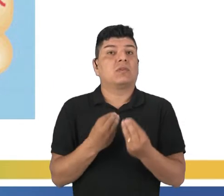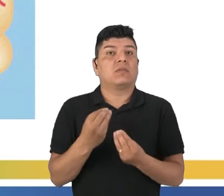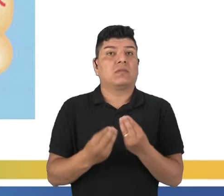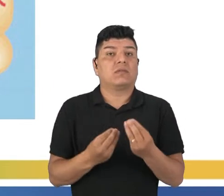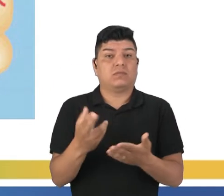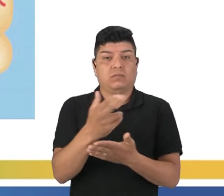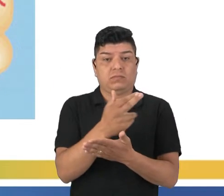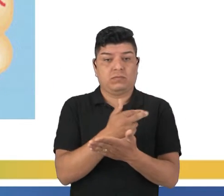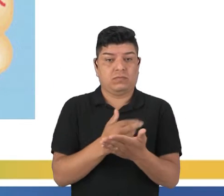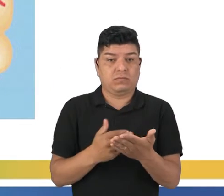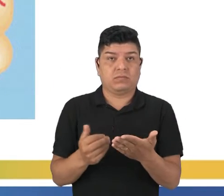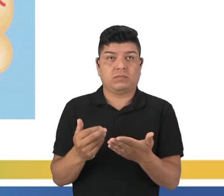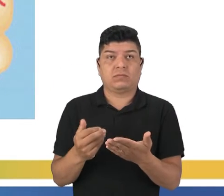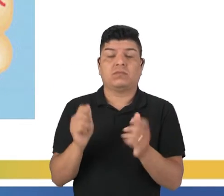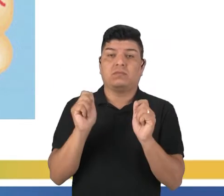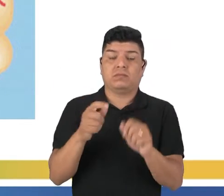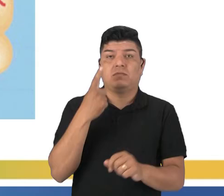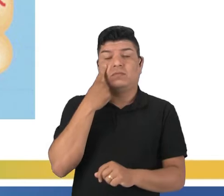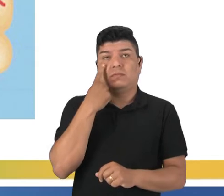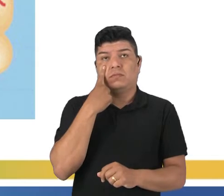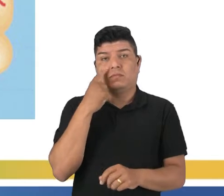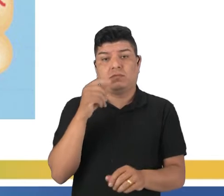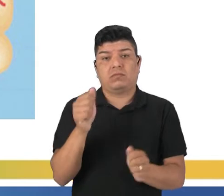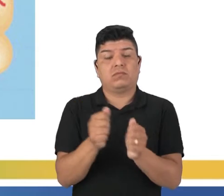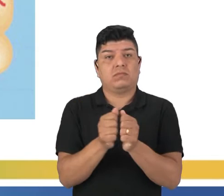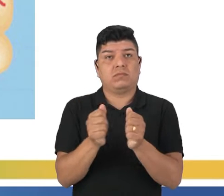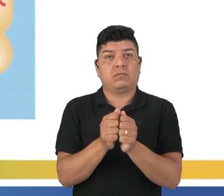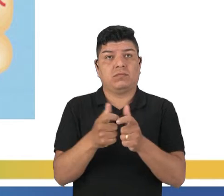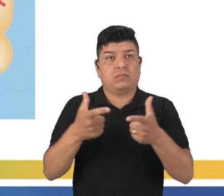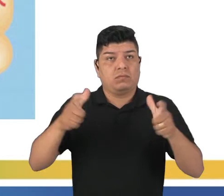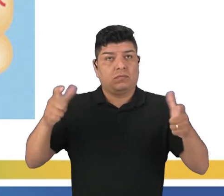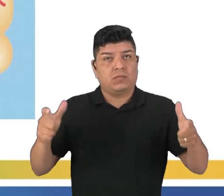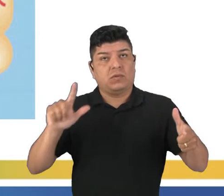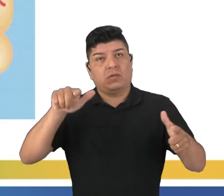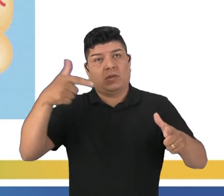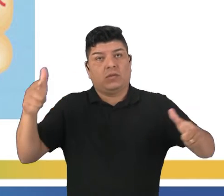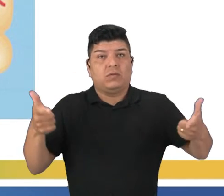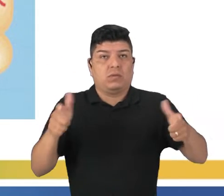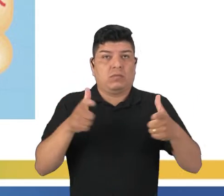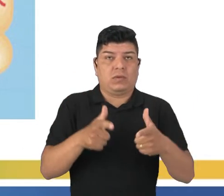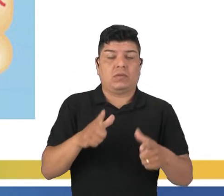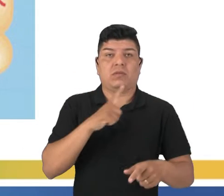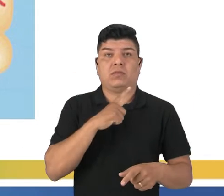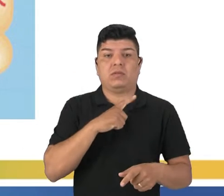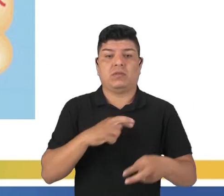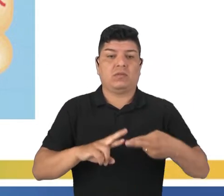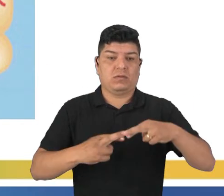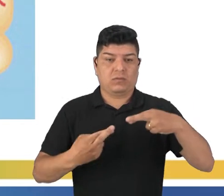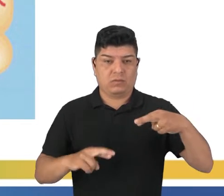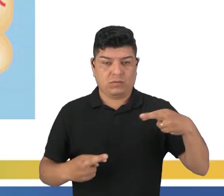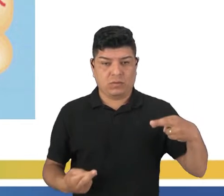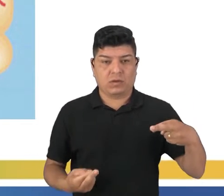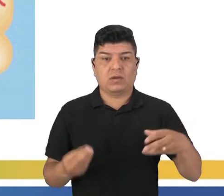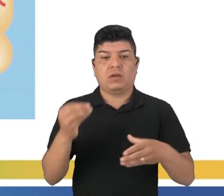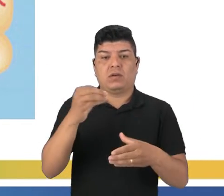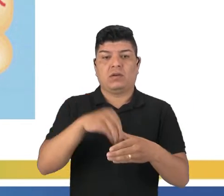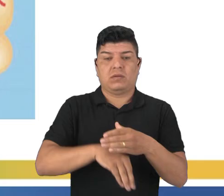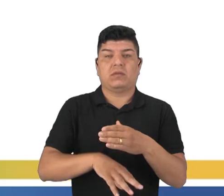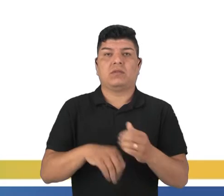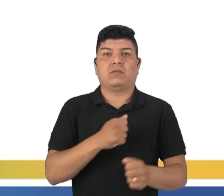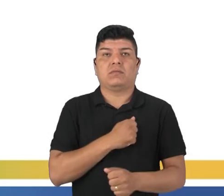seria o desenho. Como vocês podem ver, ele é composto por uma parte maior e uma parte menor e contém o RNA dentro